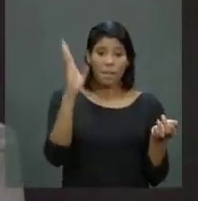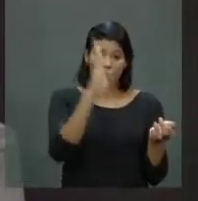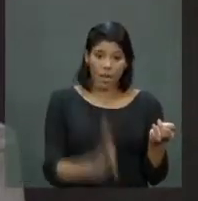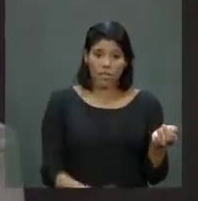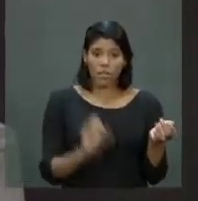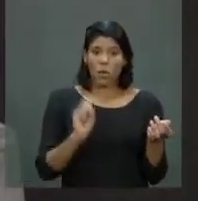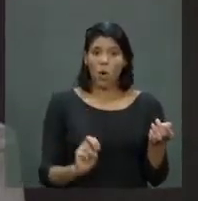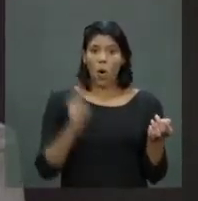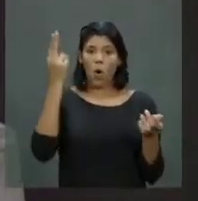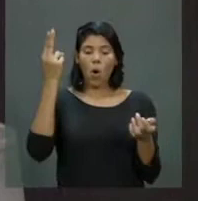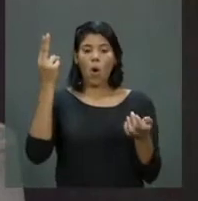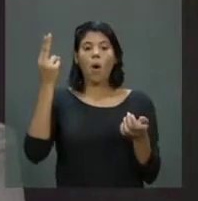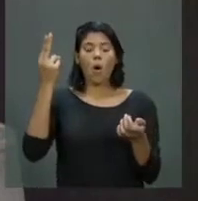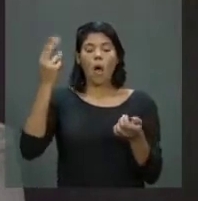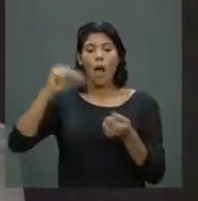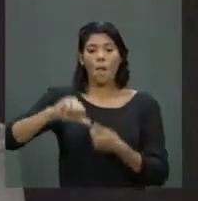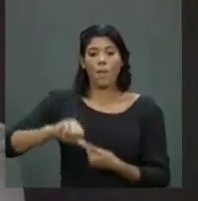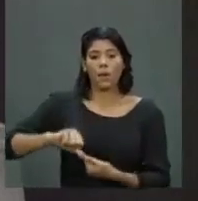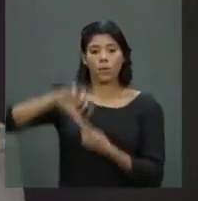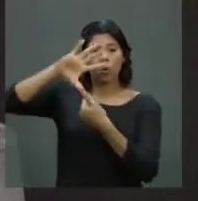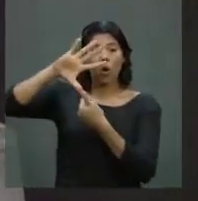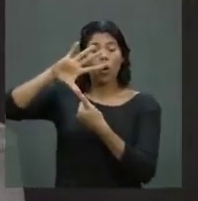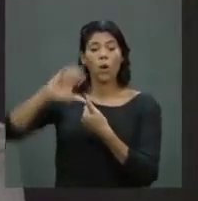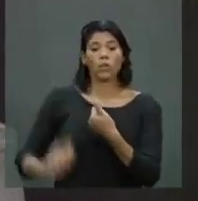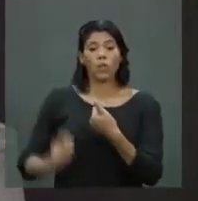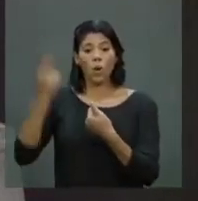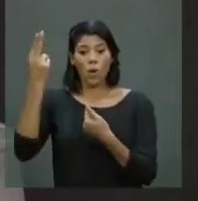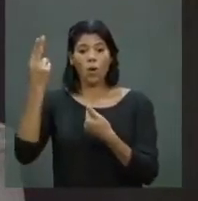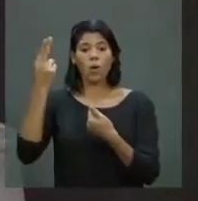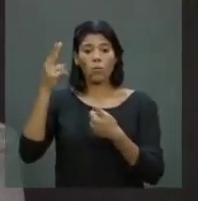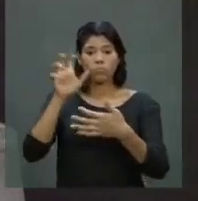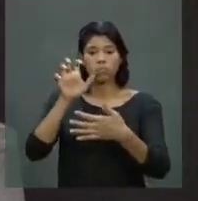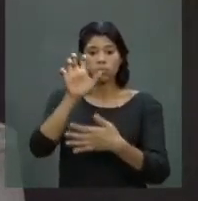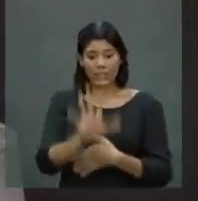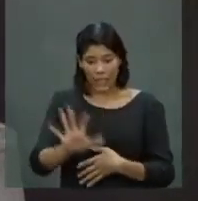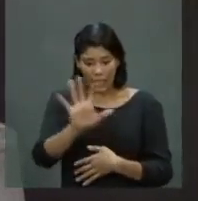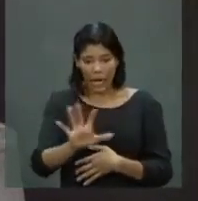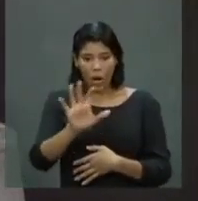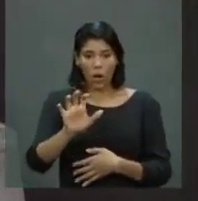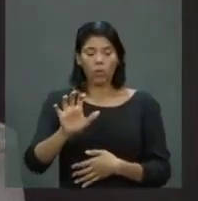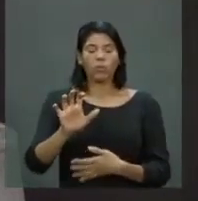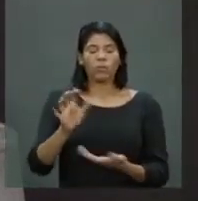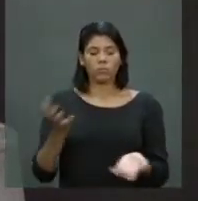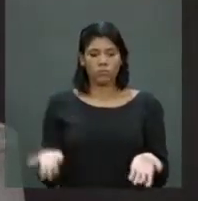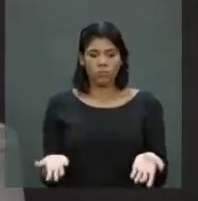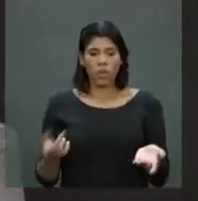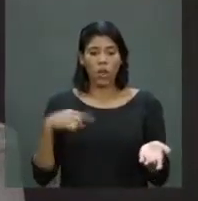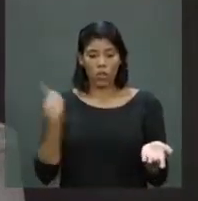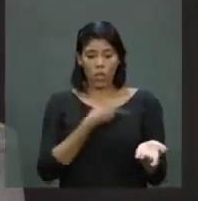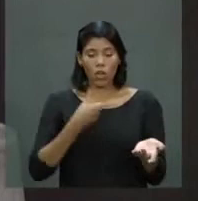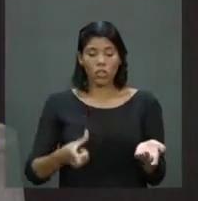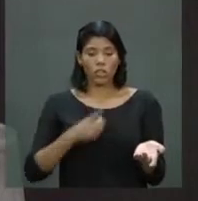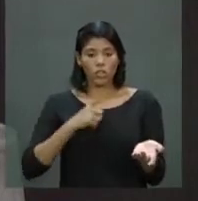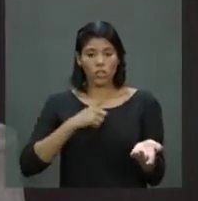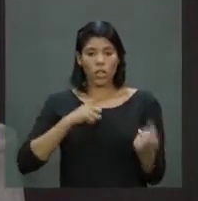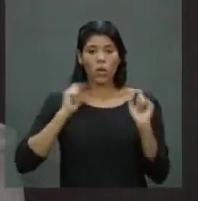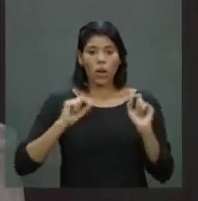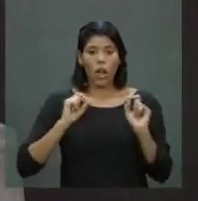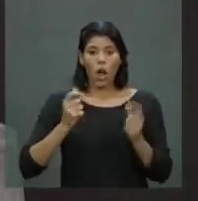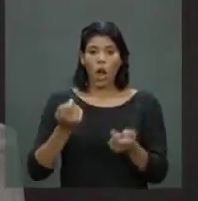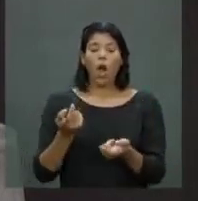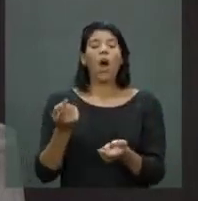seja na Europa Central. Nós temos uma obrigação de uma grande